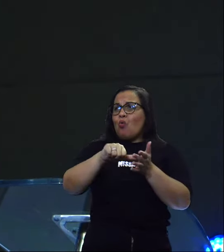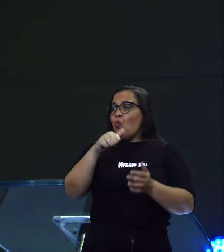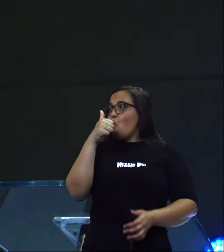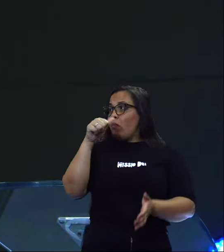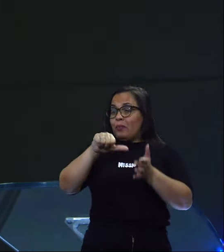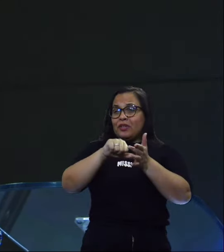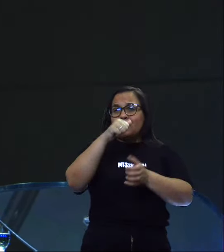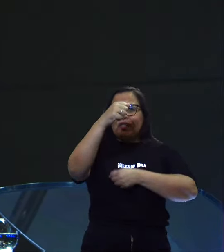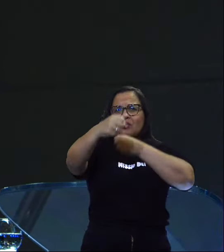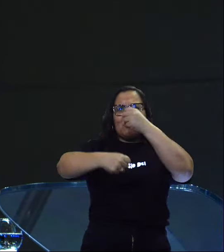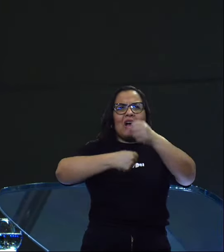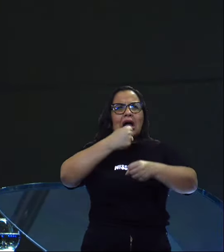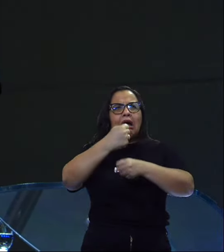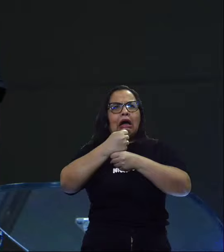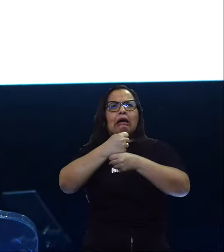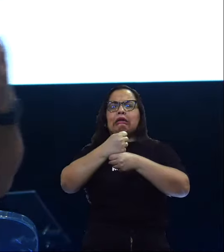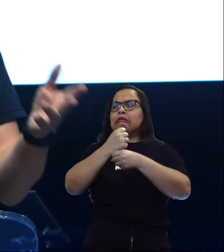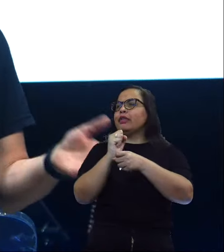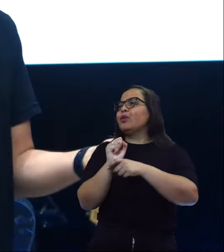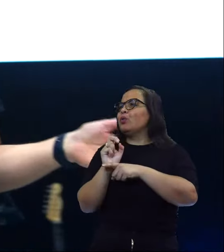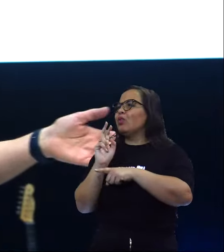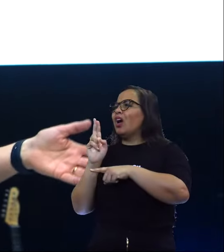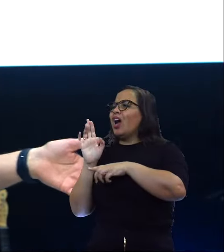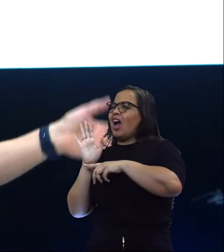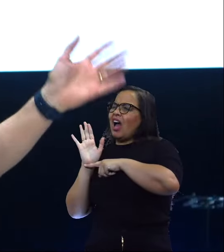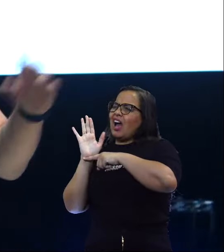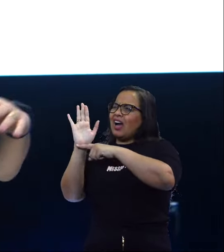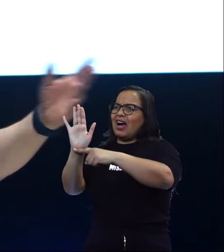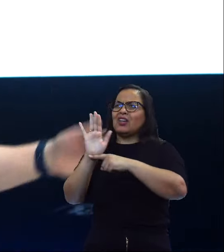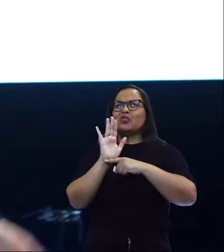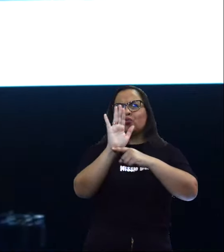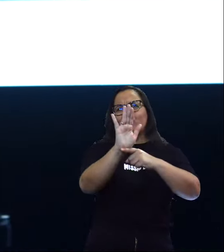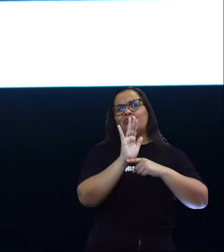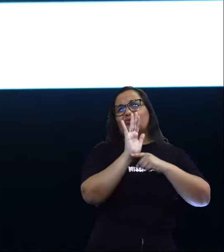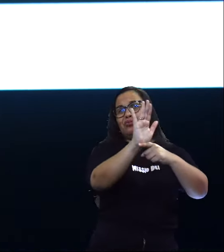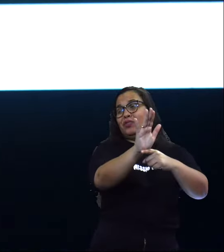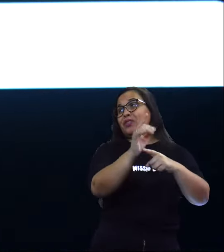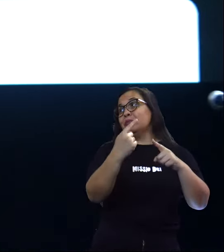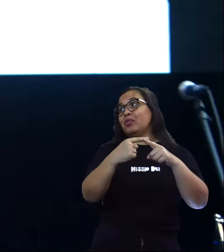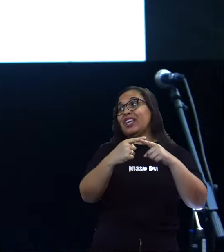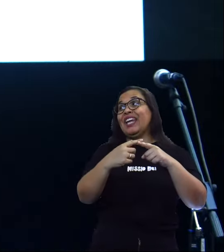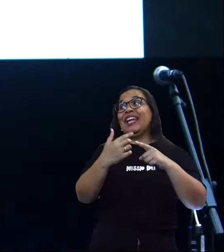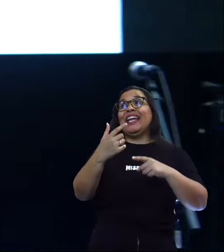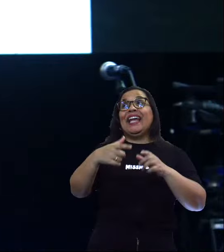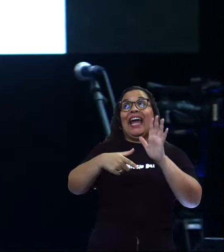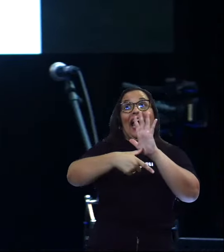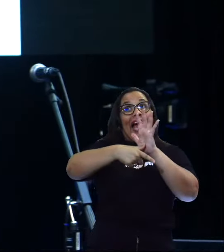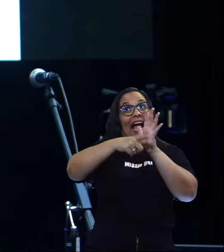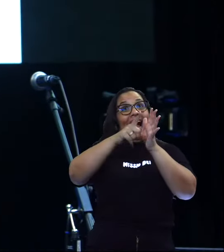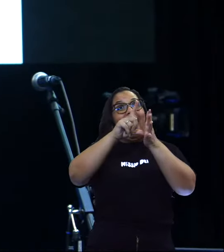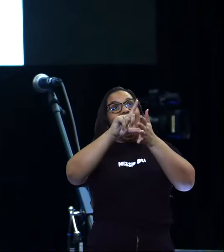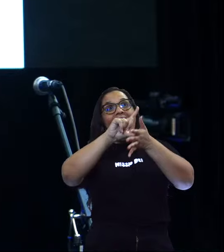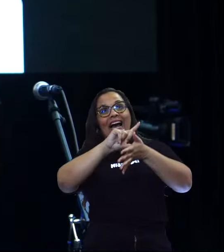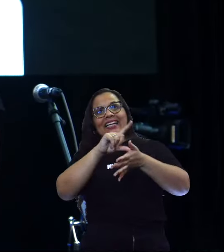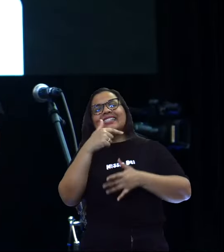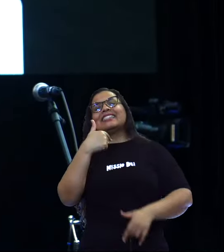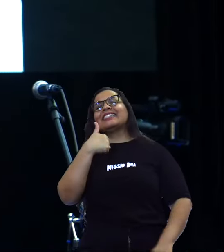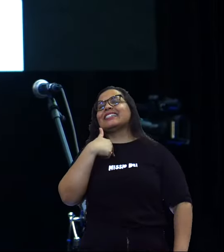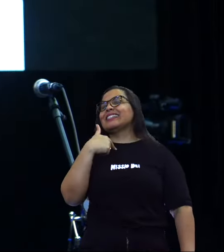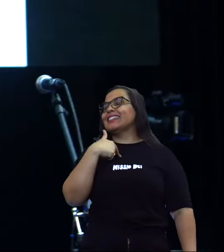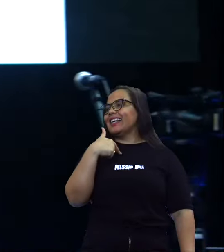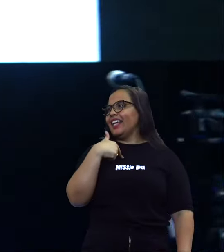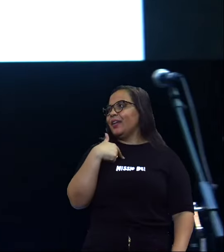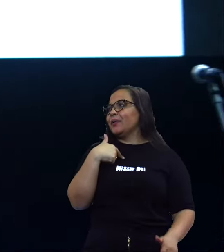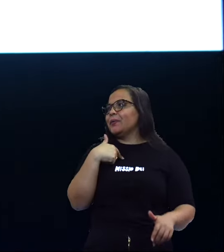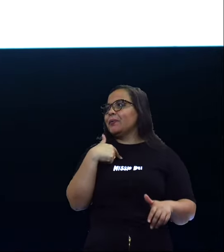e poder ajudar em algumas coisas, junto com o pastor Michel. Na época estava o Israel, o Cata também estava naquela época ainda, e a Maíra, que a Maíra já está há um tempo aí com a juventude, glória a Deus por